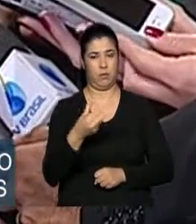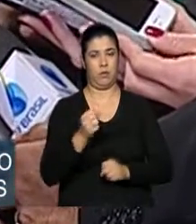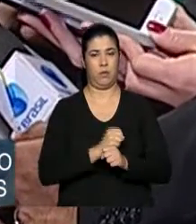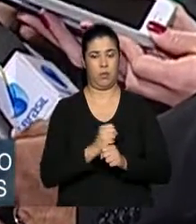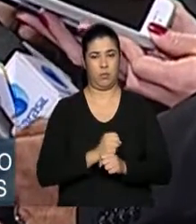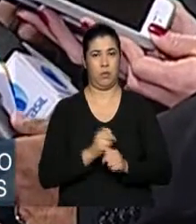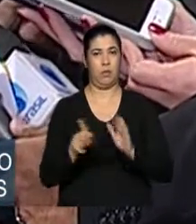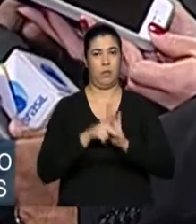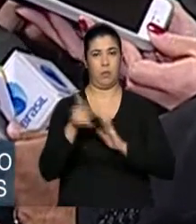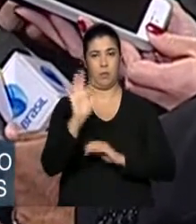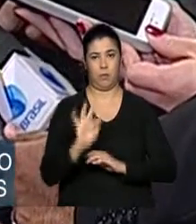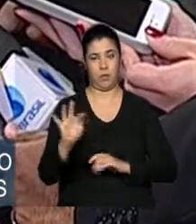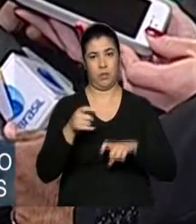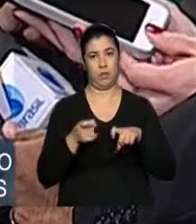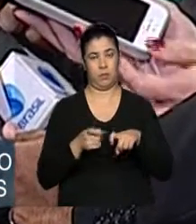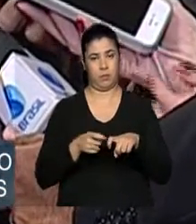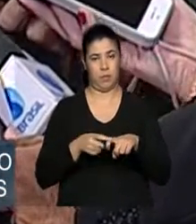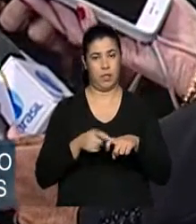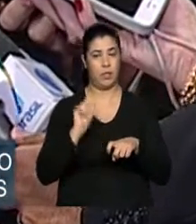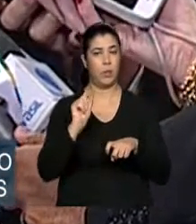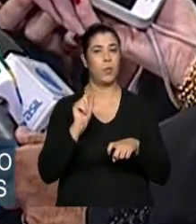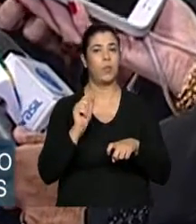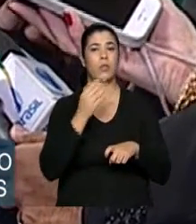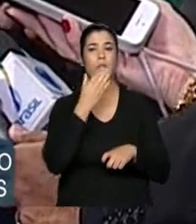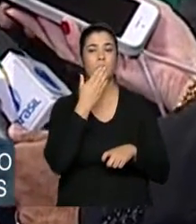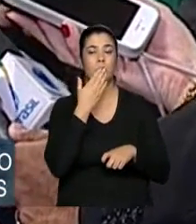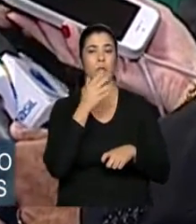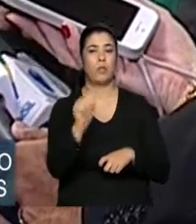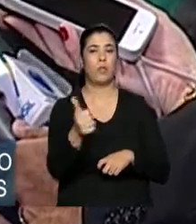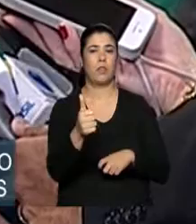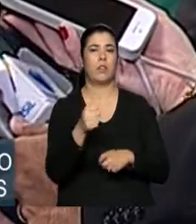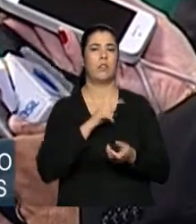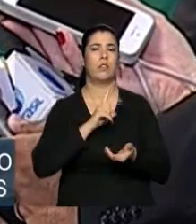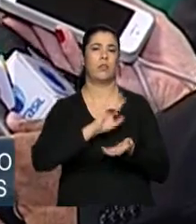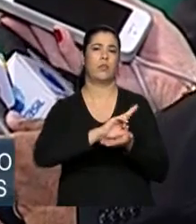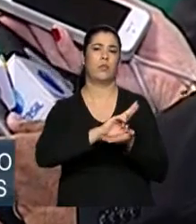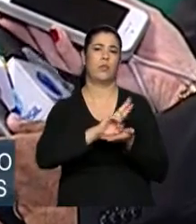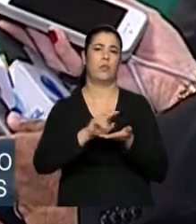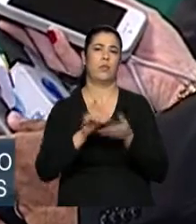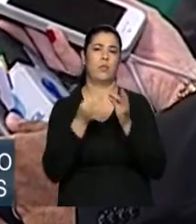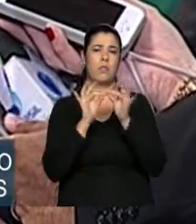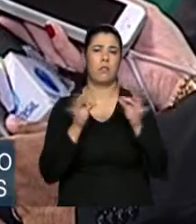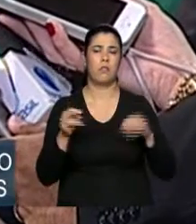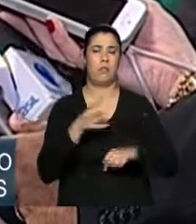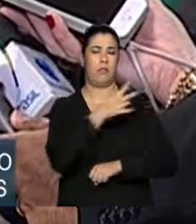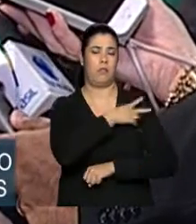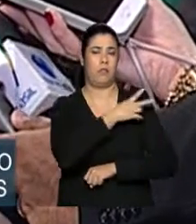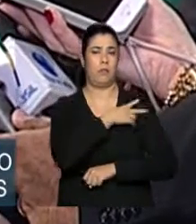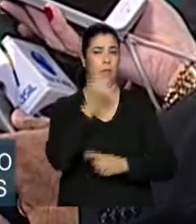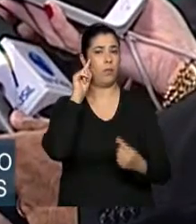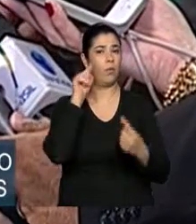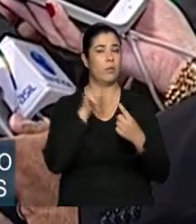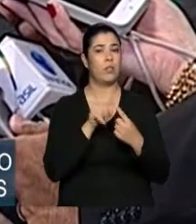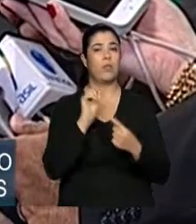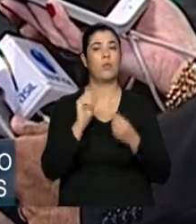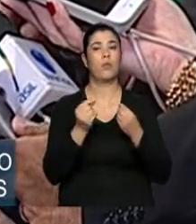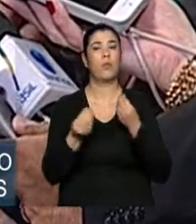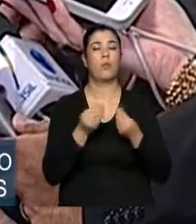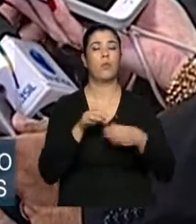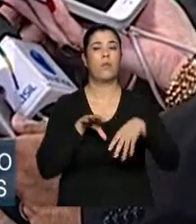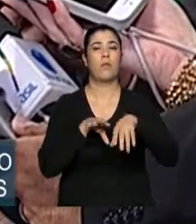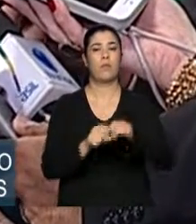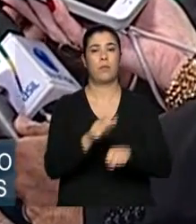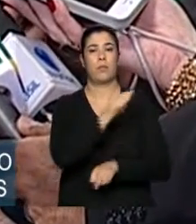da faculdade. O que vai ser avaliado exatamente envolve uma série de detalhes técnicos, mas basicamente é a formação do aluno e